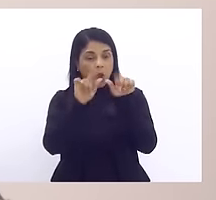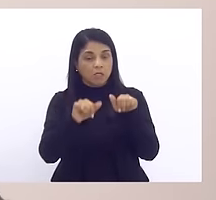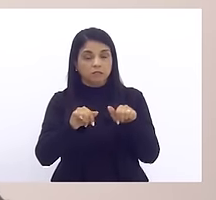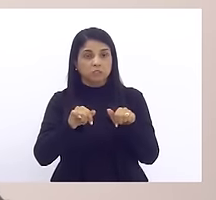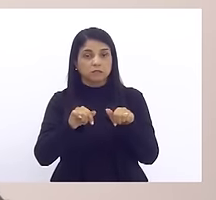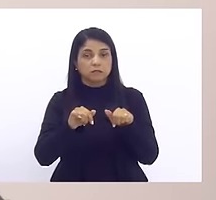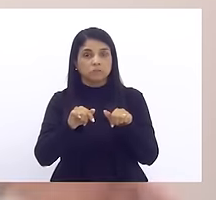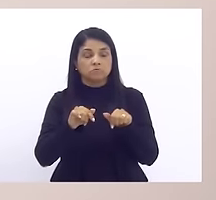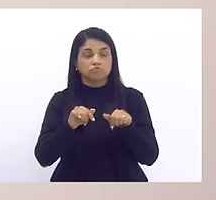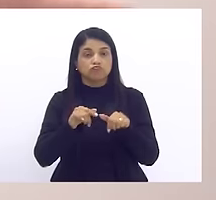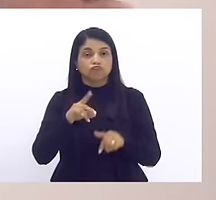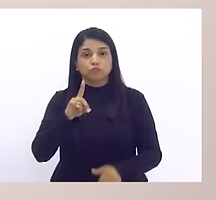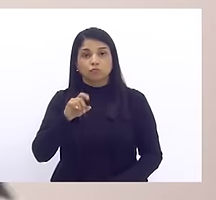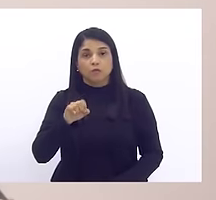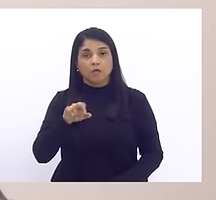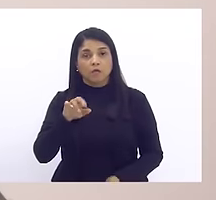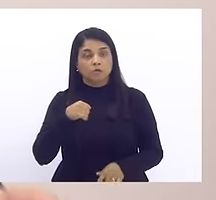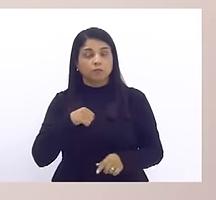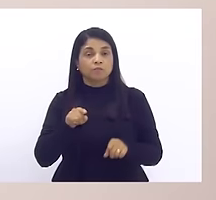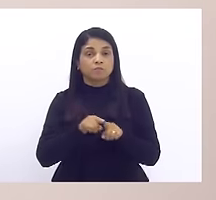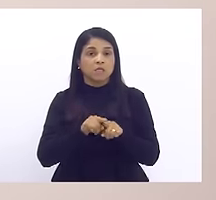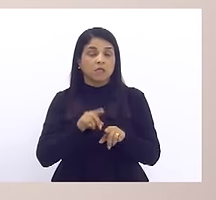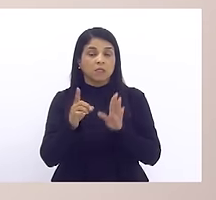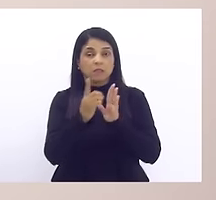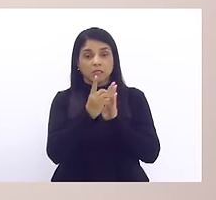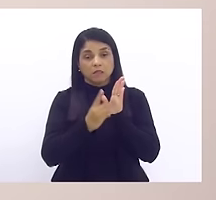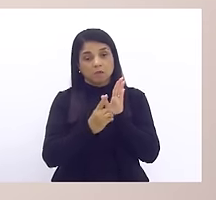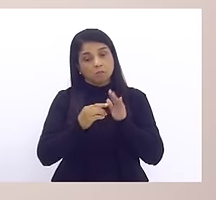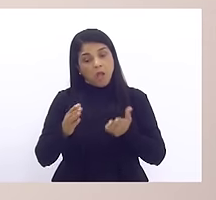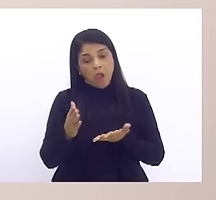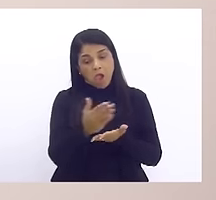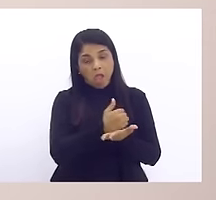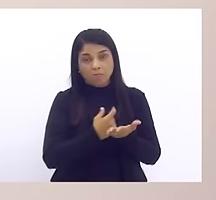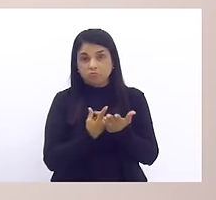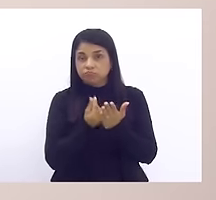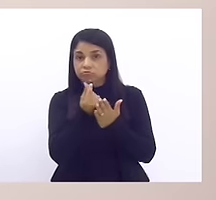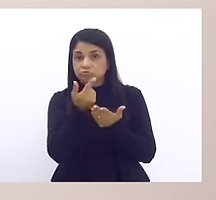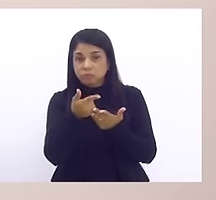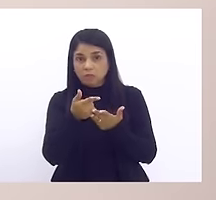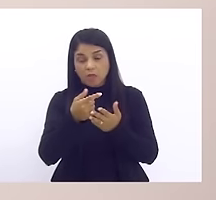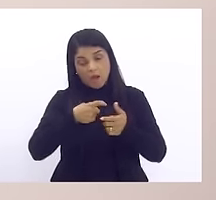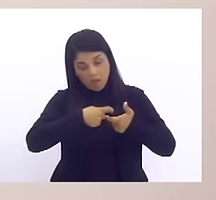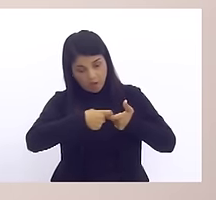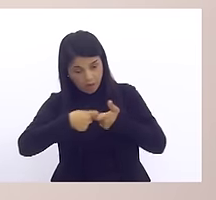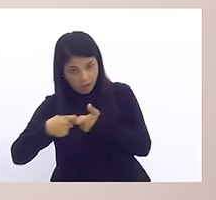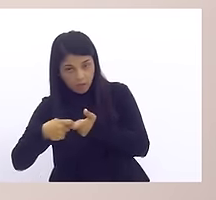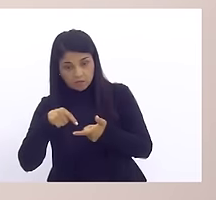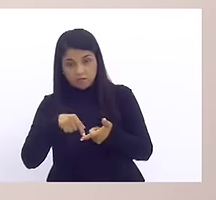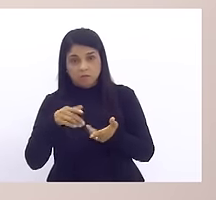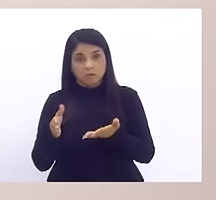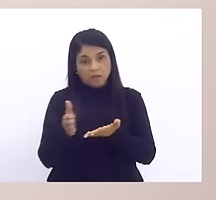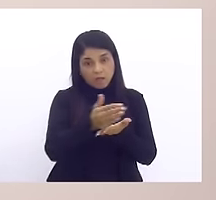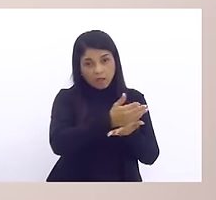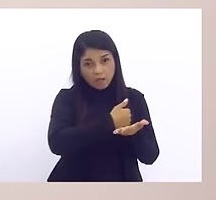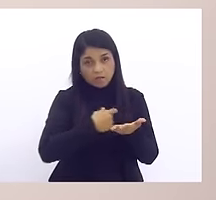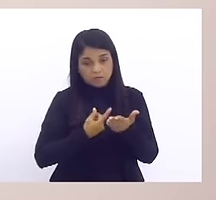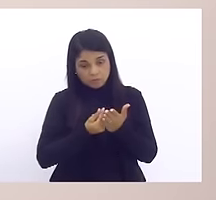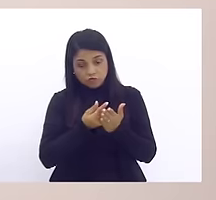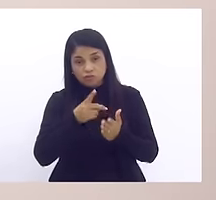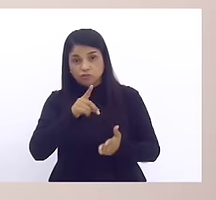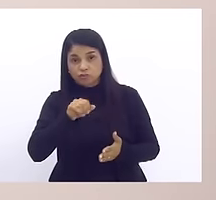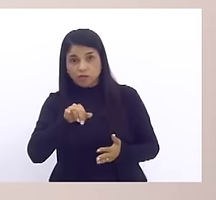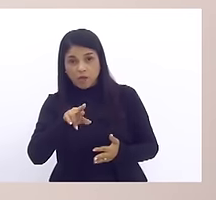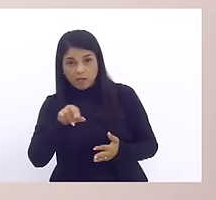gente no Detran só para arrecadar pô porque ela arrecada quando ela reboca ela arrecada com a diária